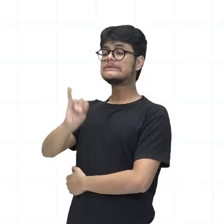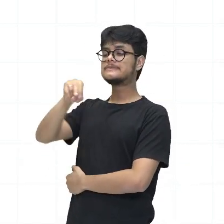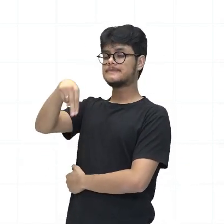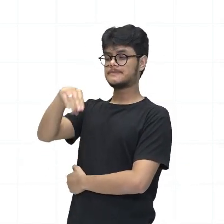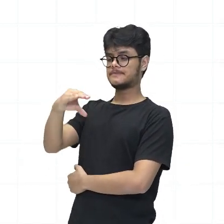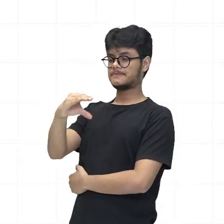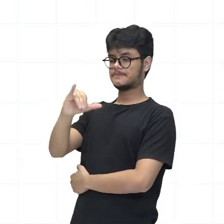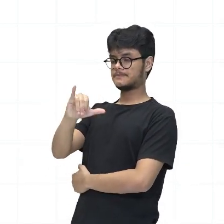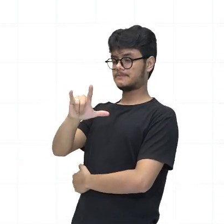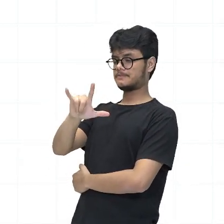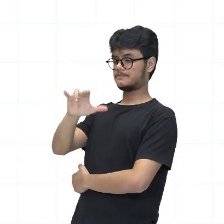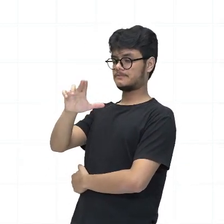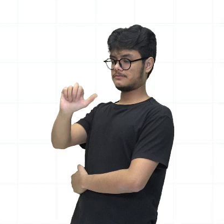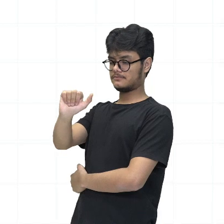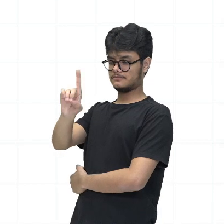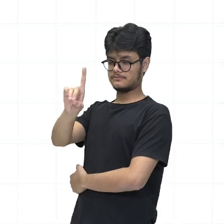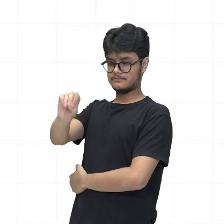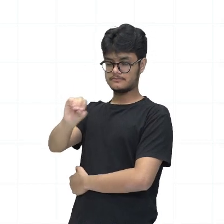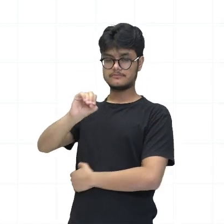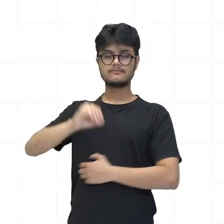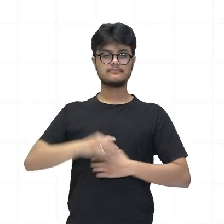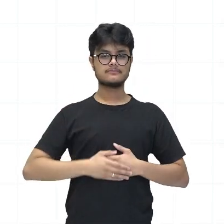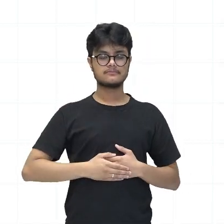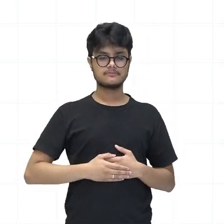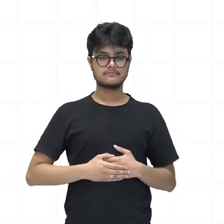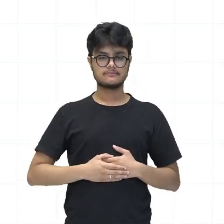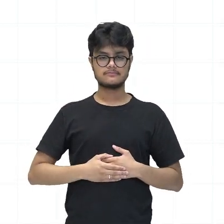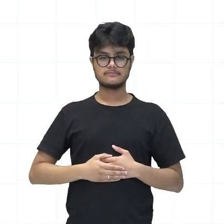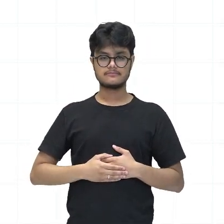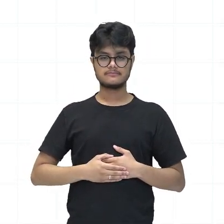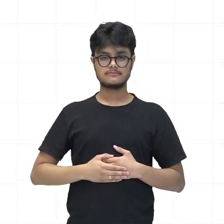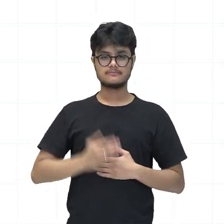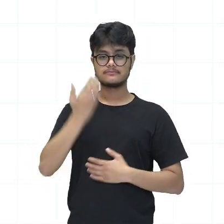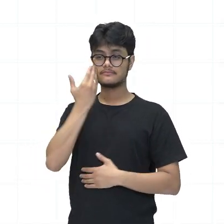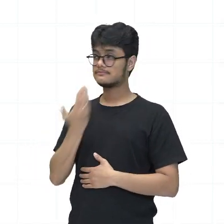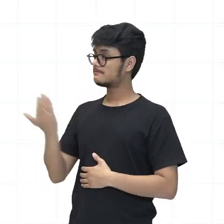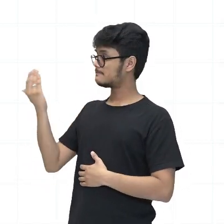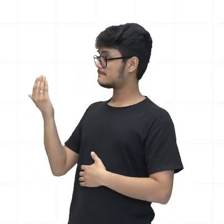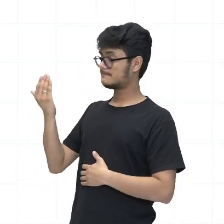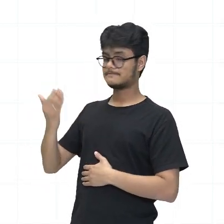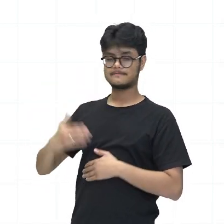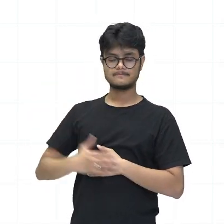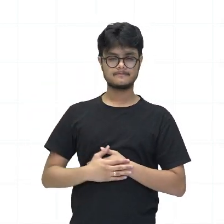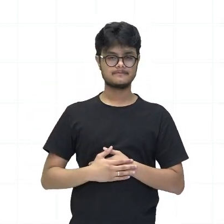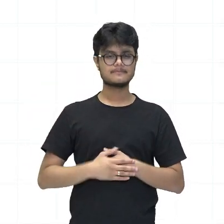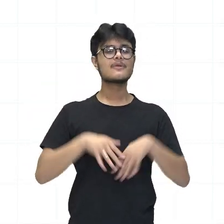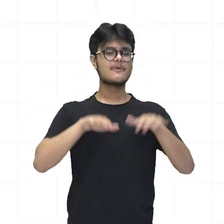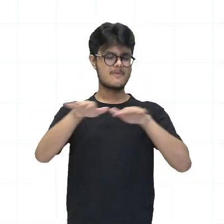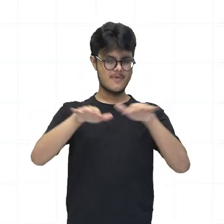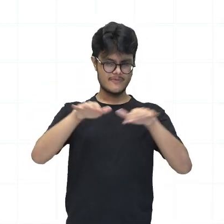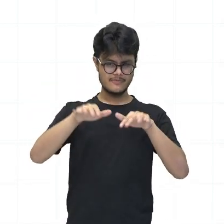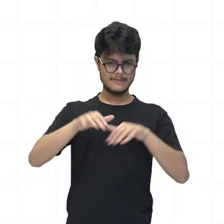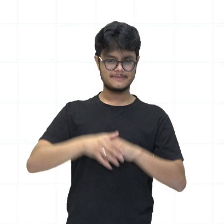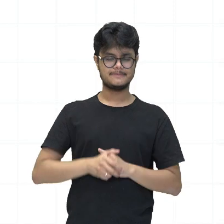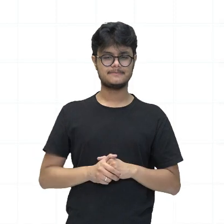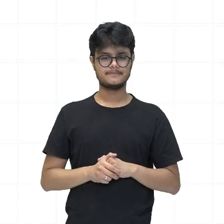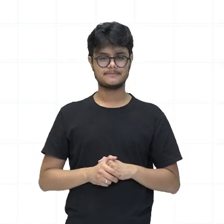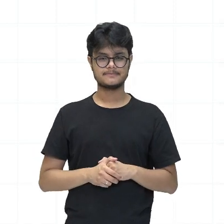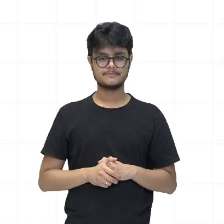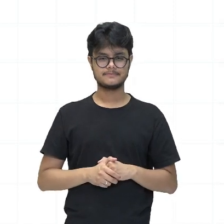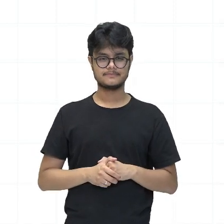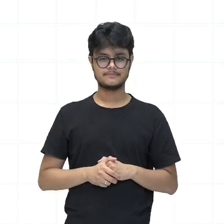elevada em uma de suas extremidades, que aí vai facilitar, né, o transporte do